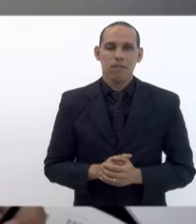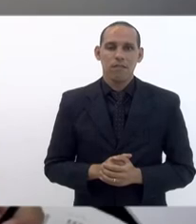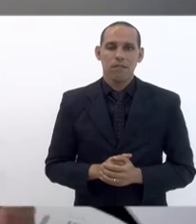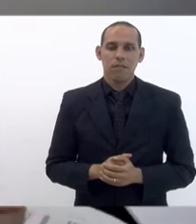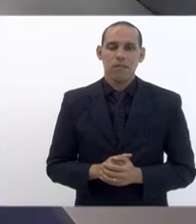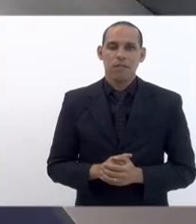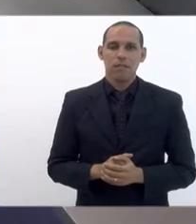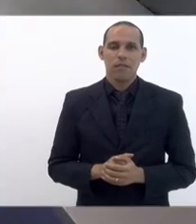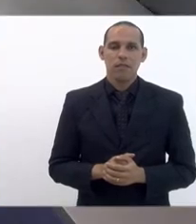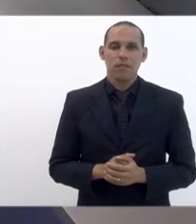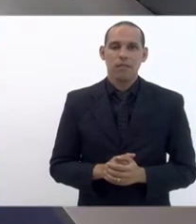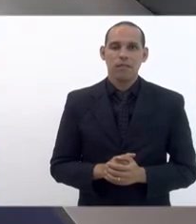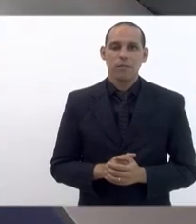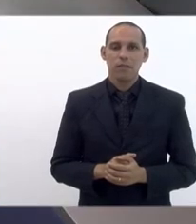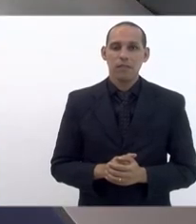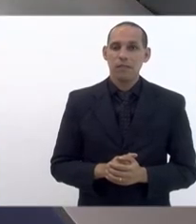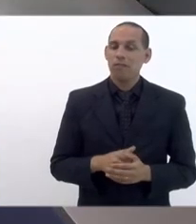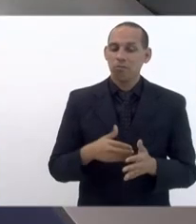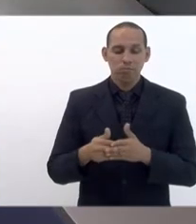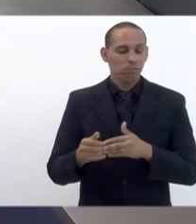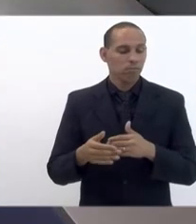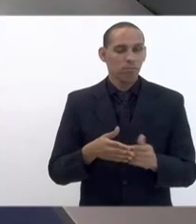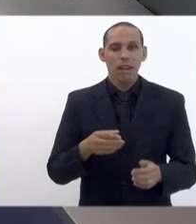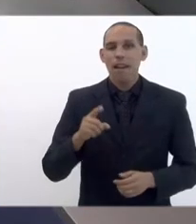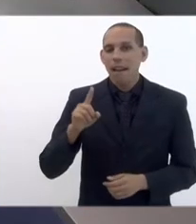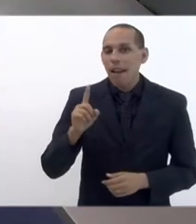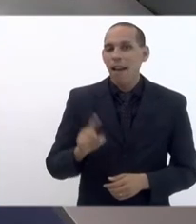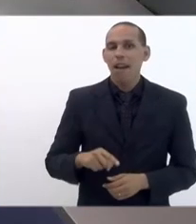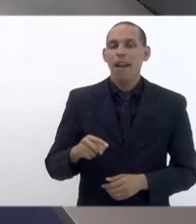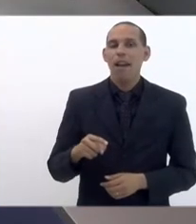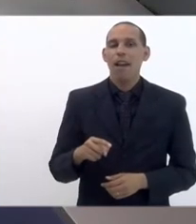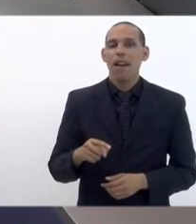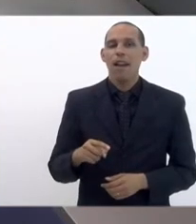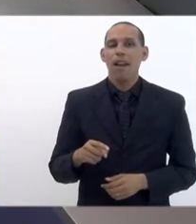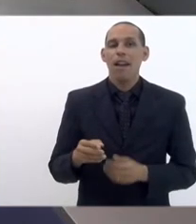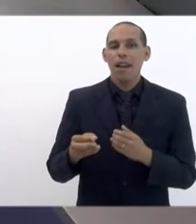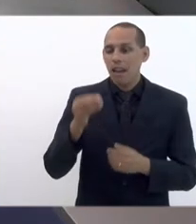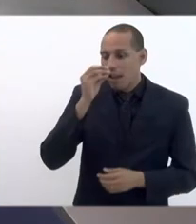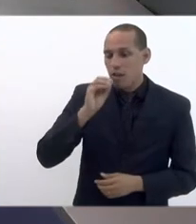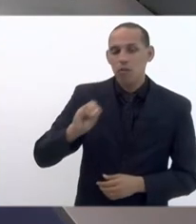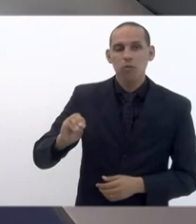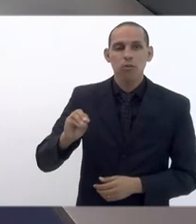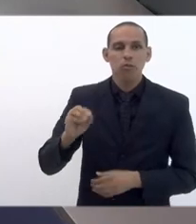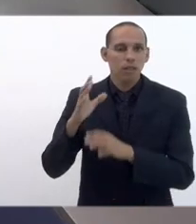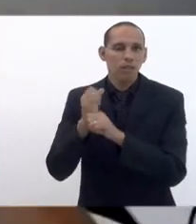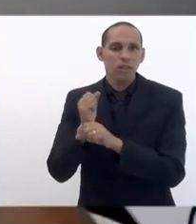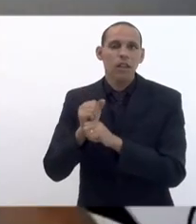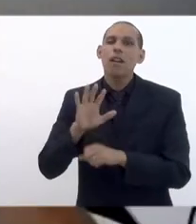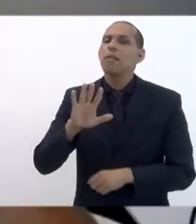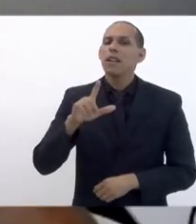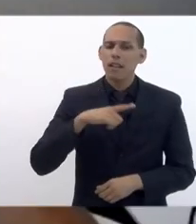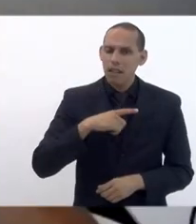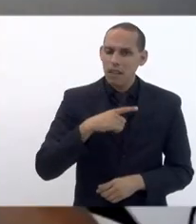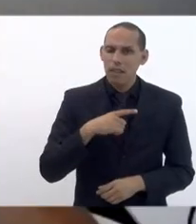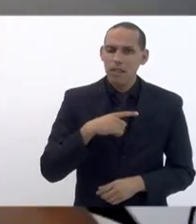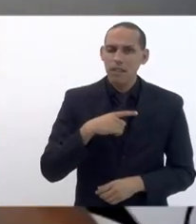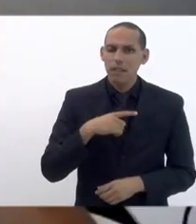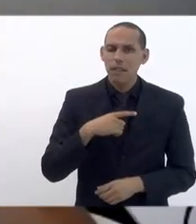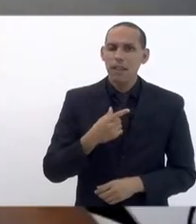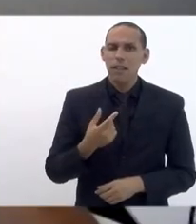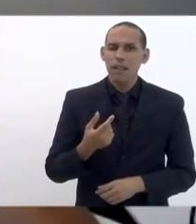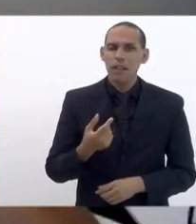calma aí. Mesmo assim, ainda é uma renúncia fiscal, certo? Não, mas tem fonte de custeio no projeto,